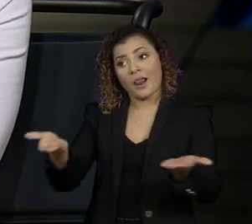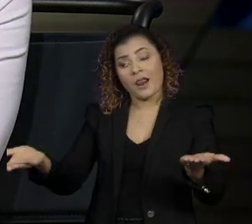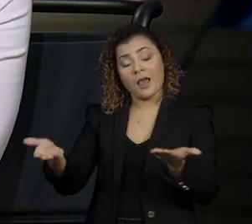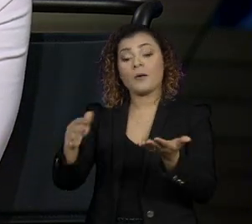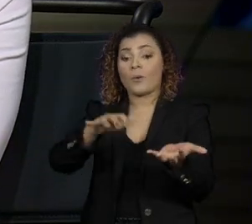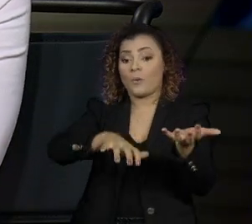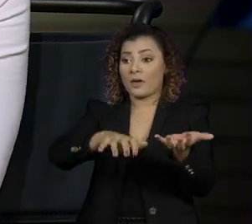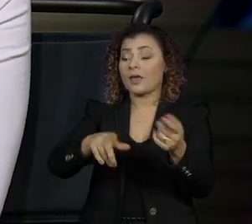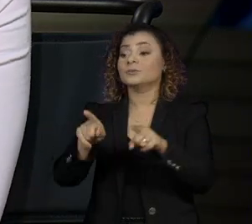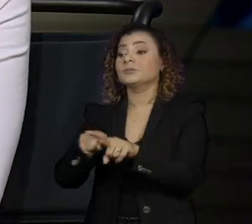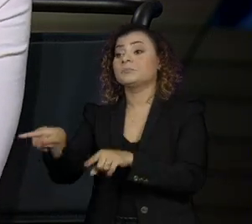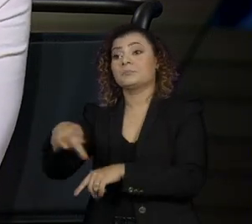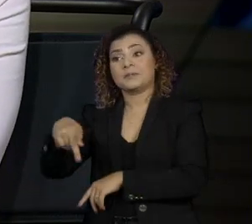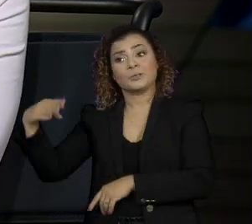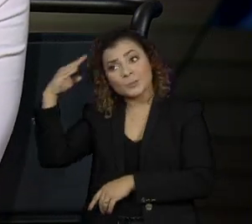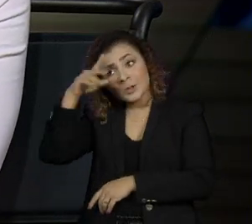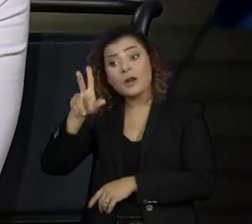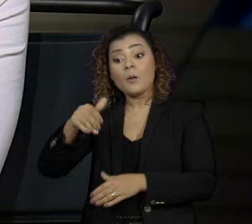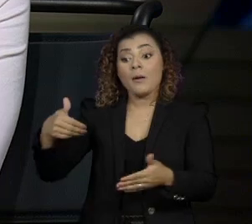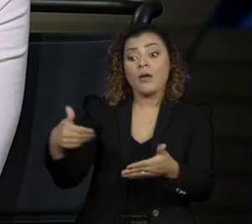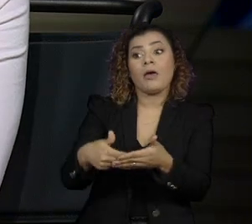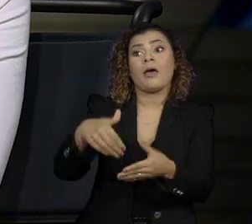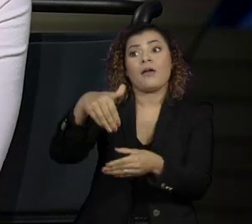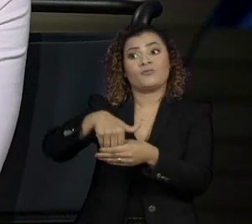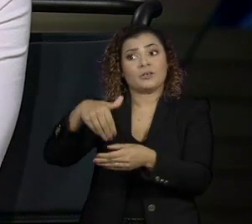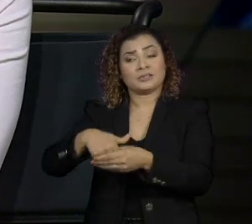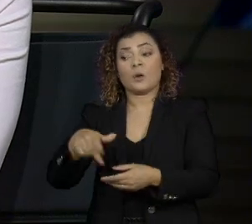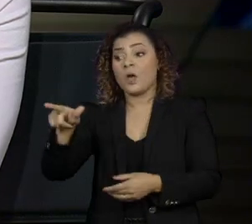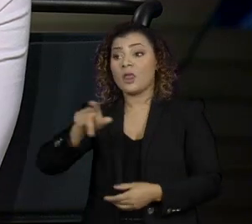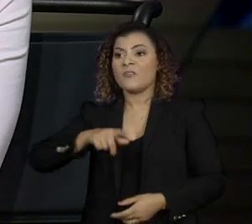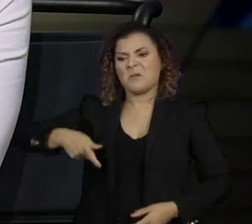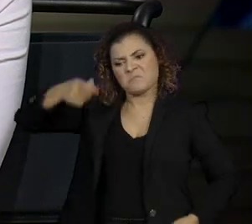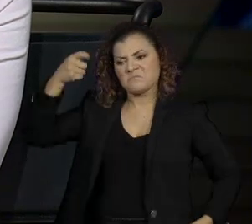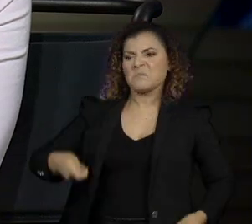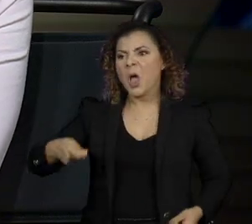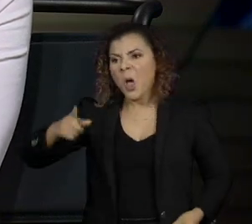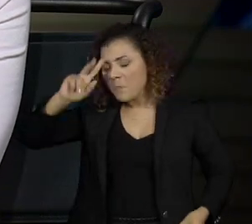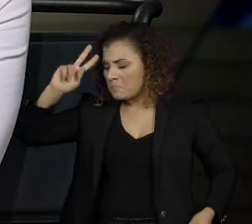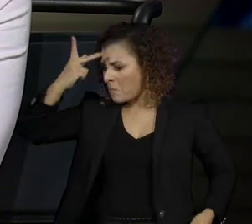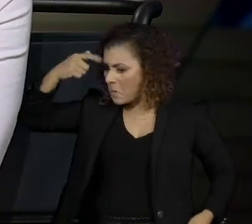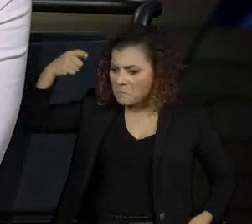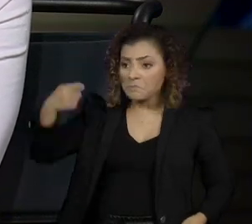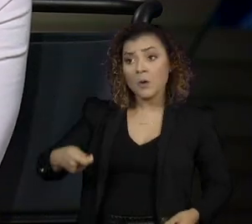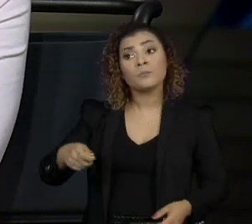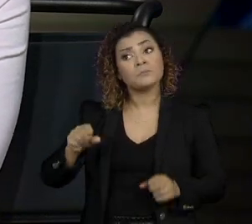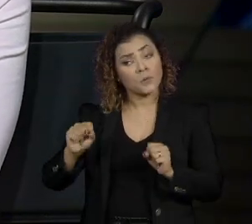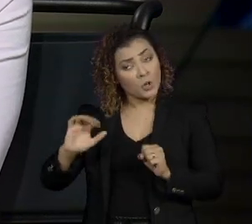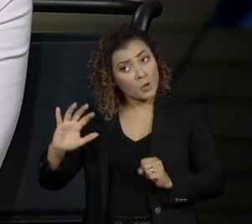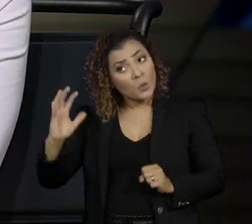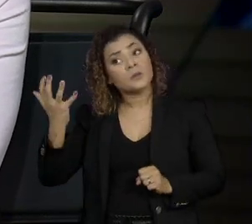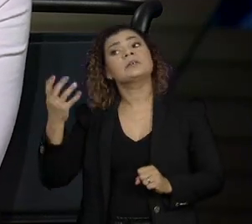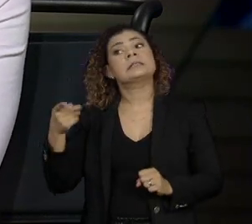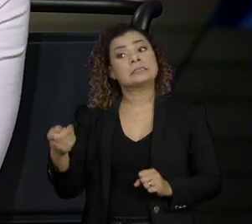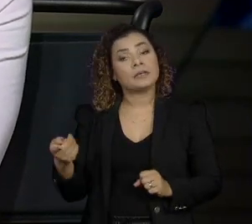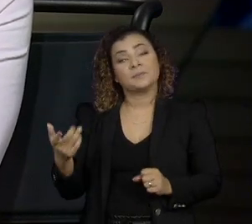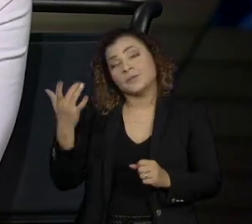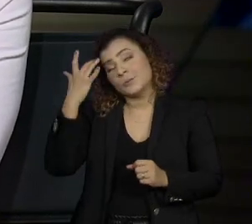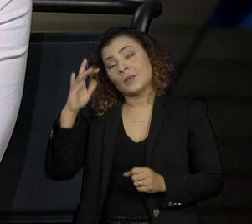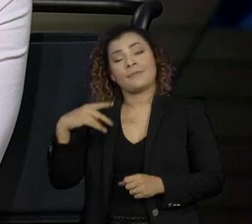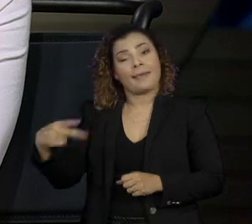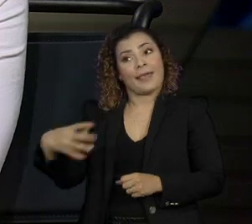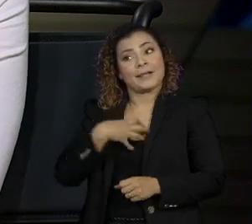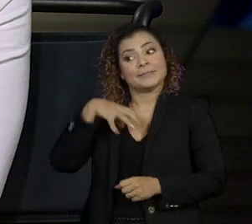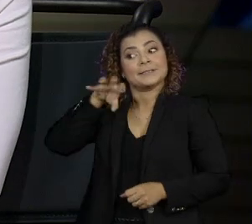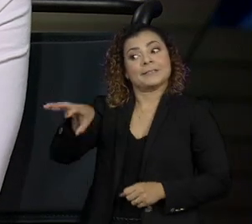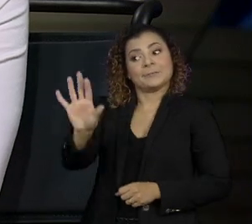vésperas da eleição. O que significa que ou ele vai radicalizar profundamente, é uma alternativa, nunca se deve esperar menos do